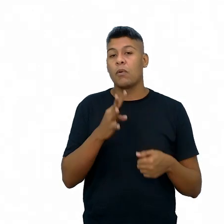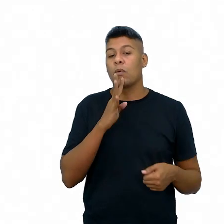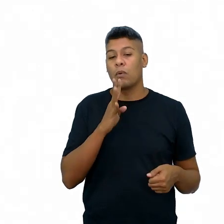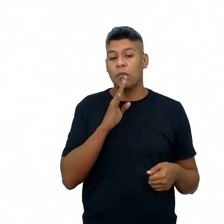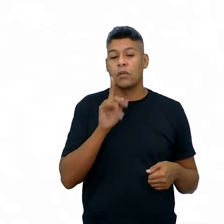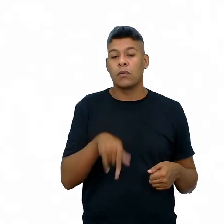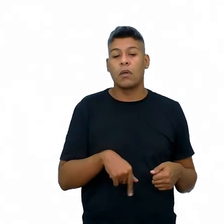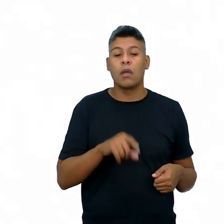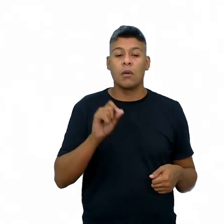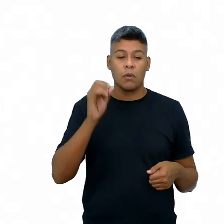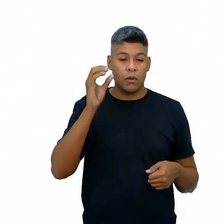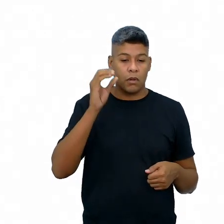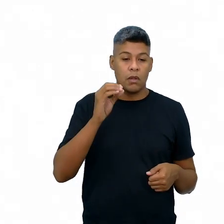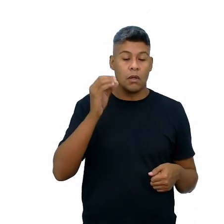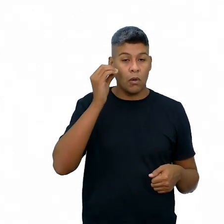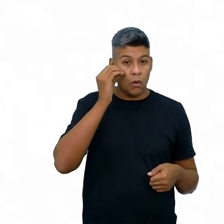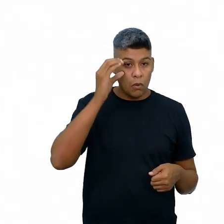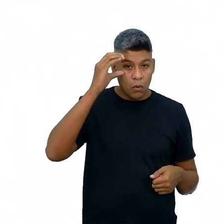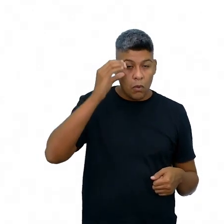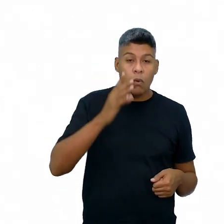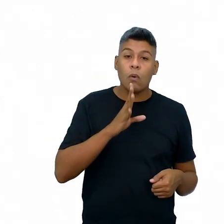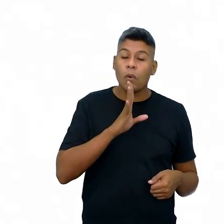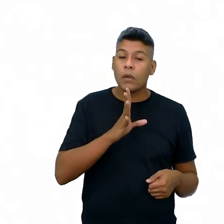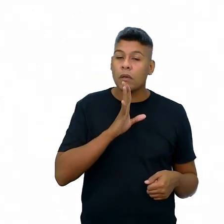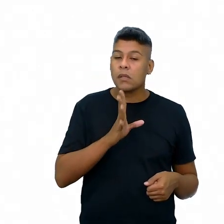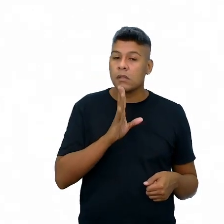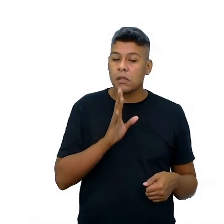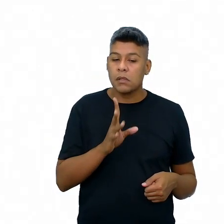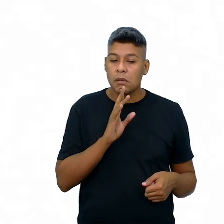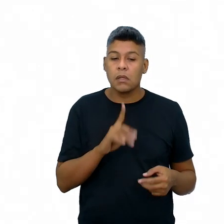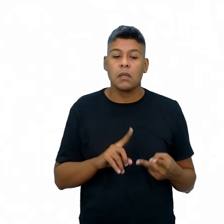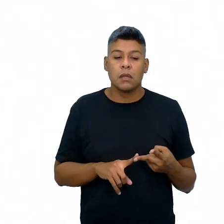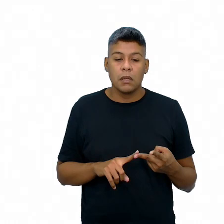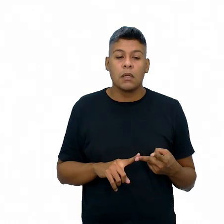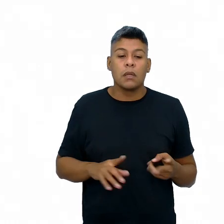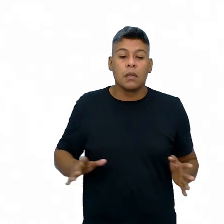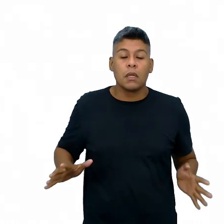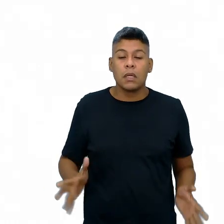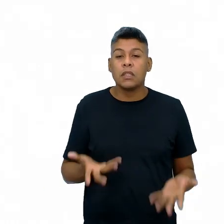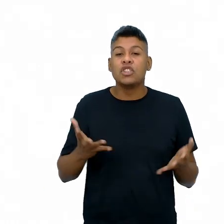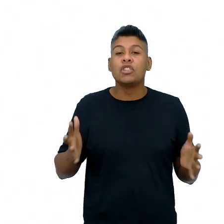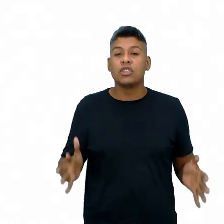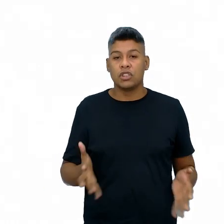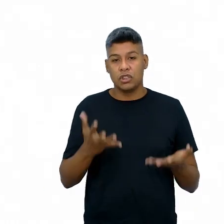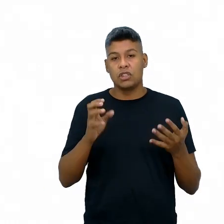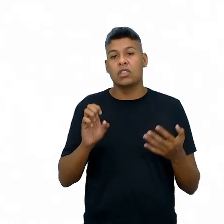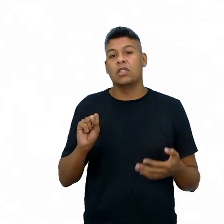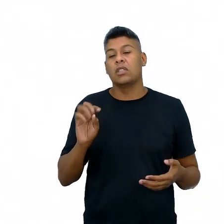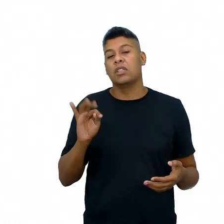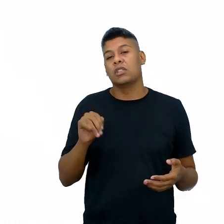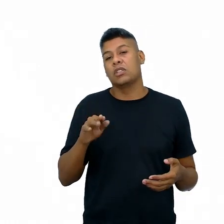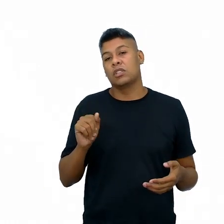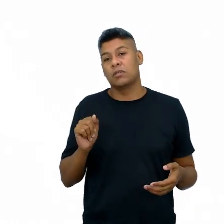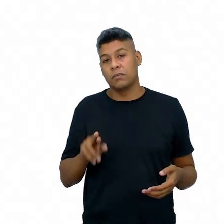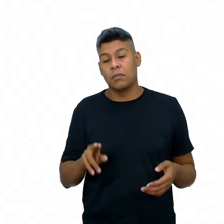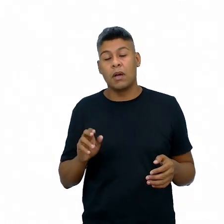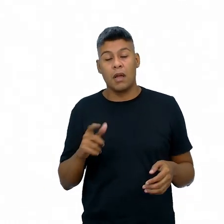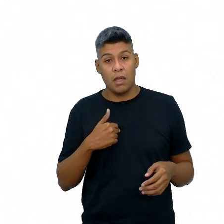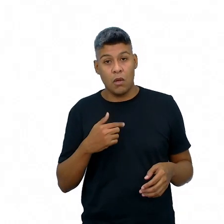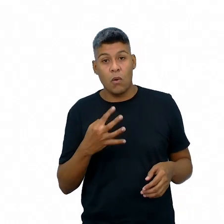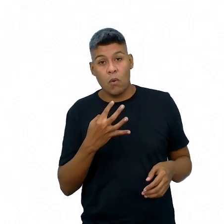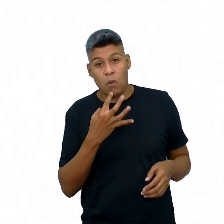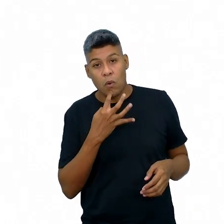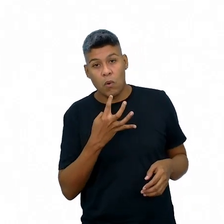habilidades é o reconhecer, né, e também o estimar. Bom, quando eu